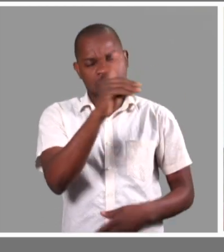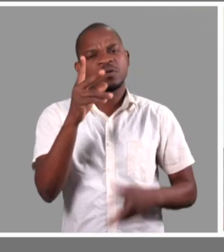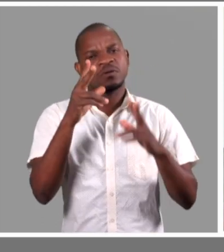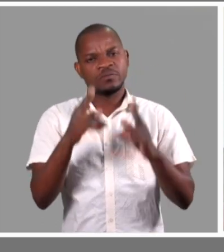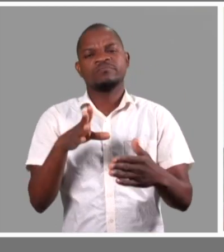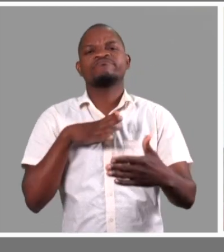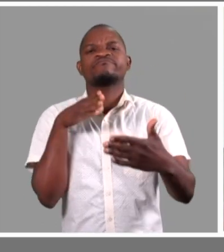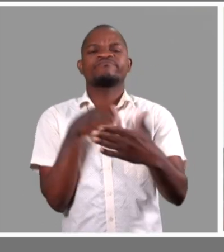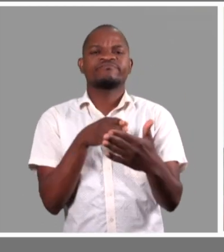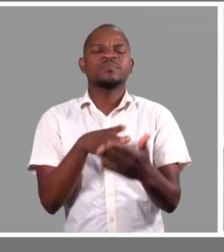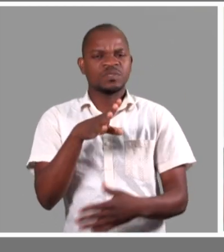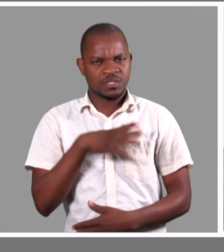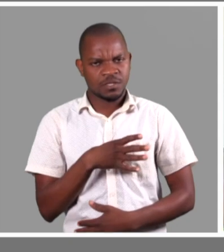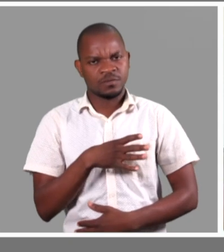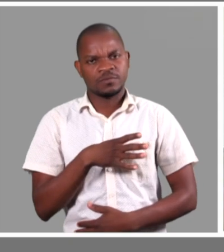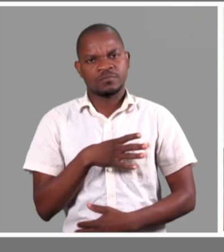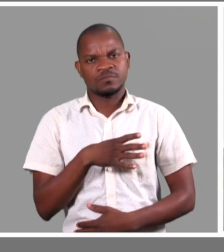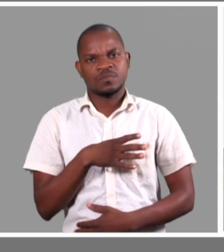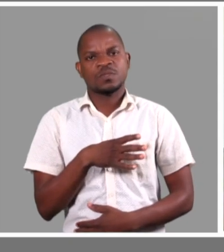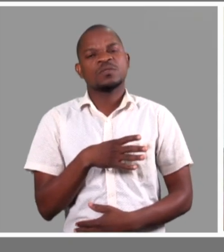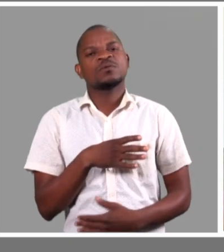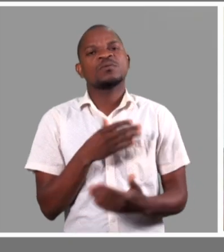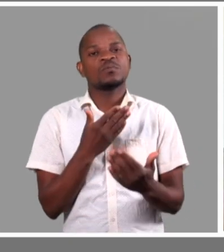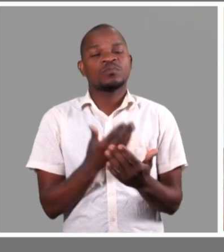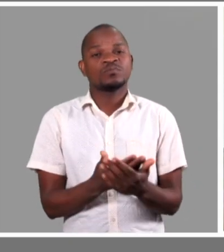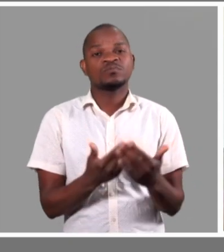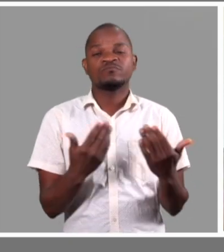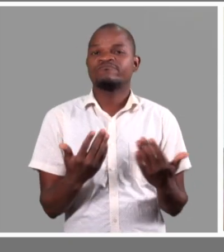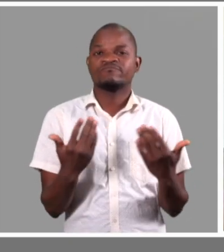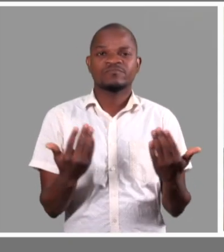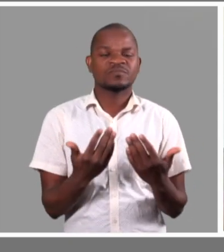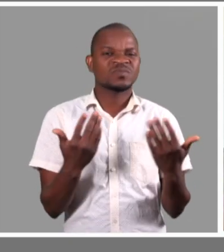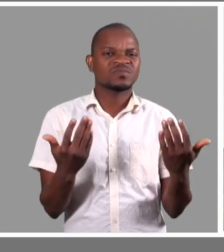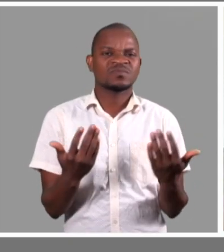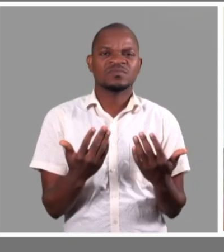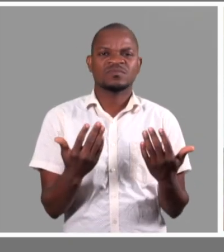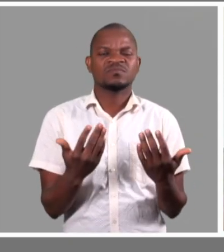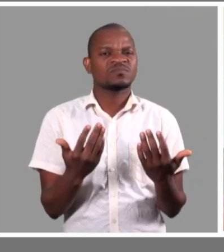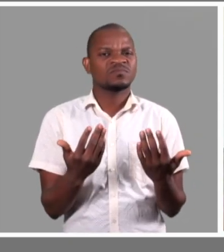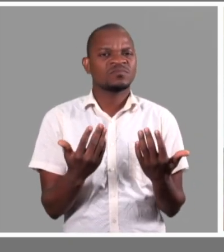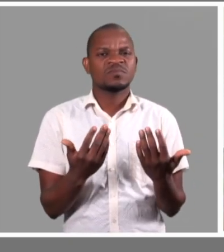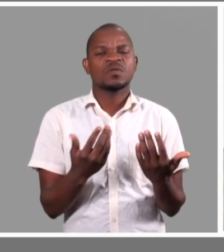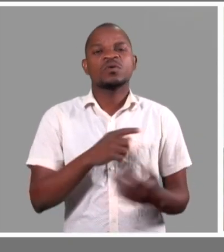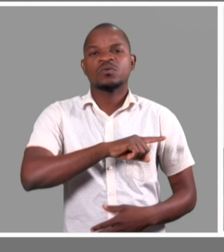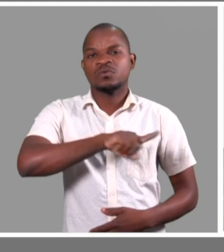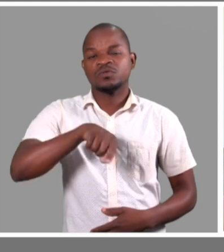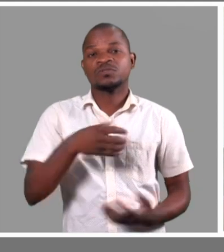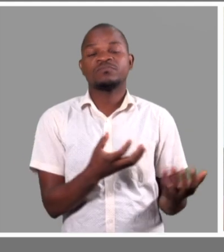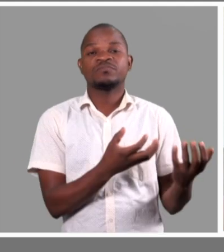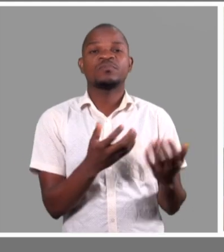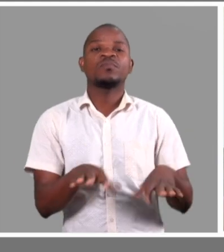tem dificuldade, então, o que a gente, que, o que a